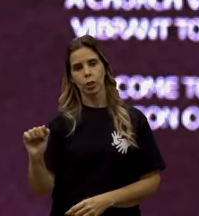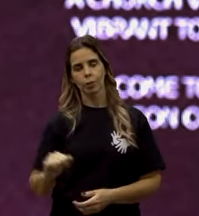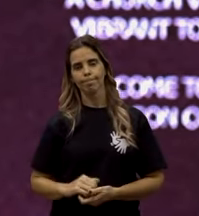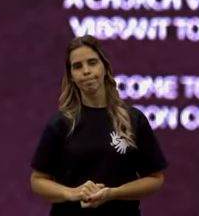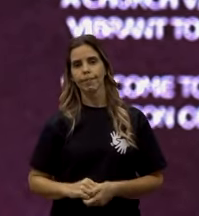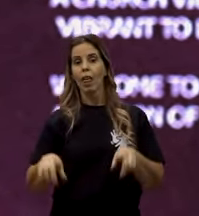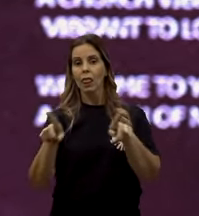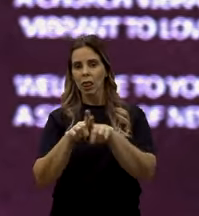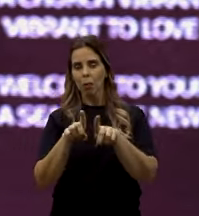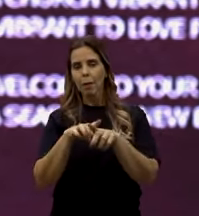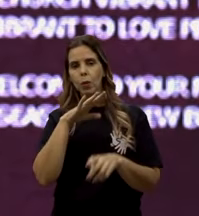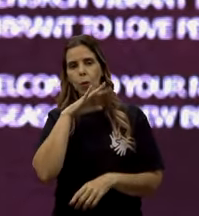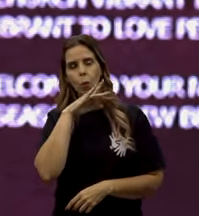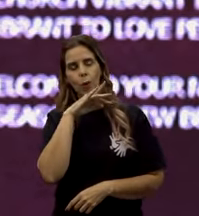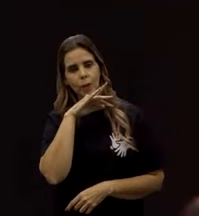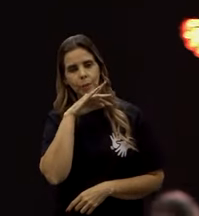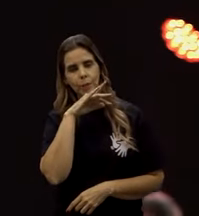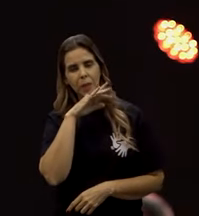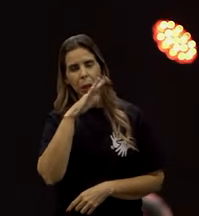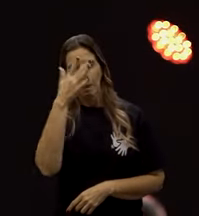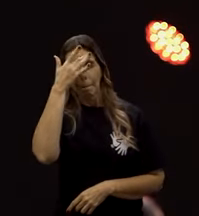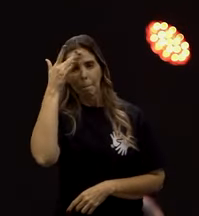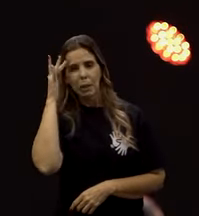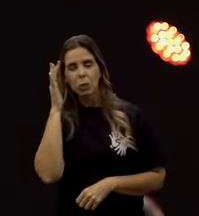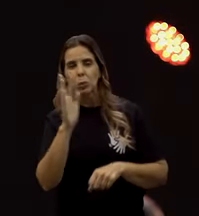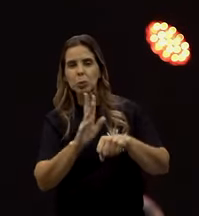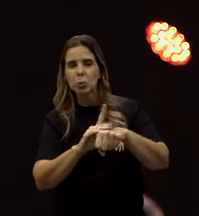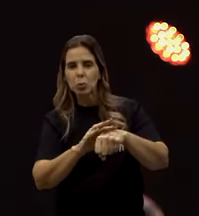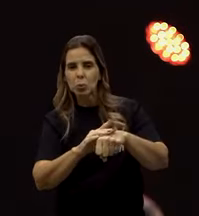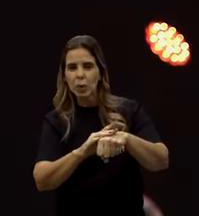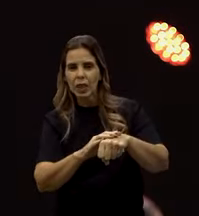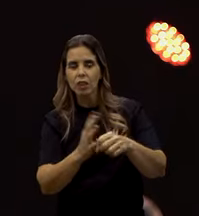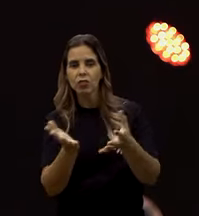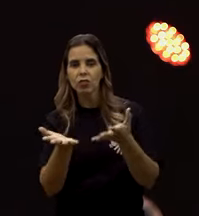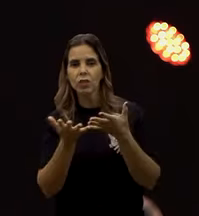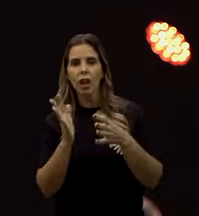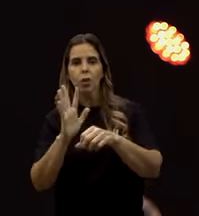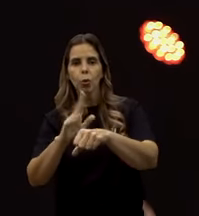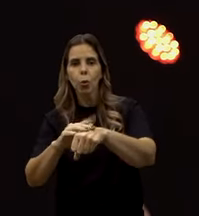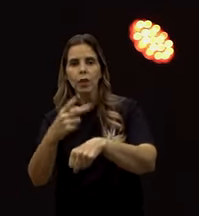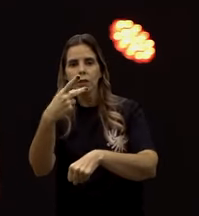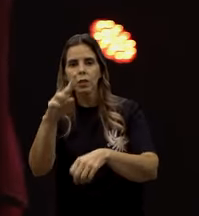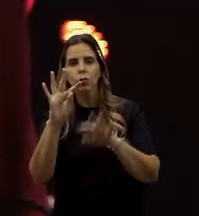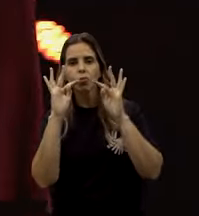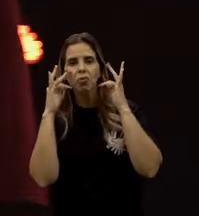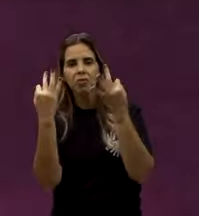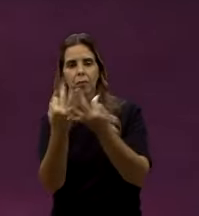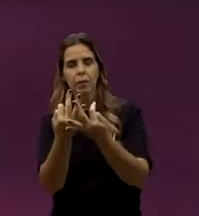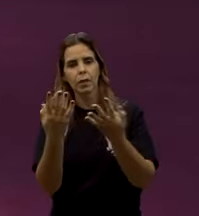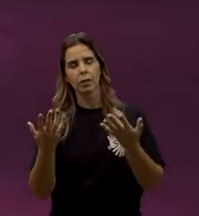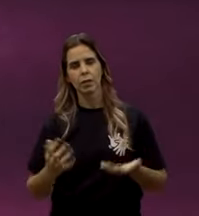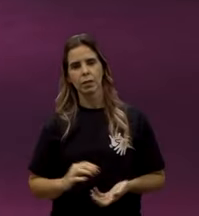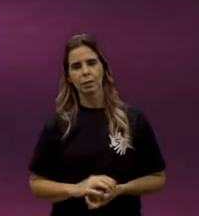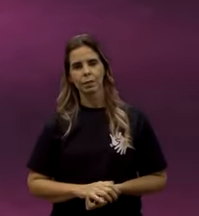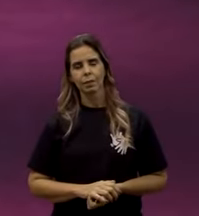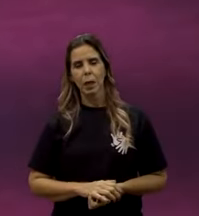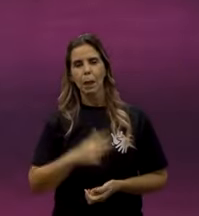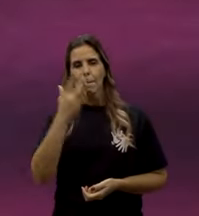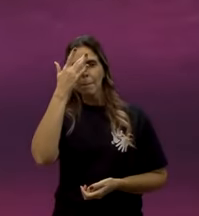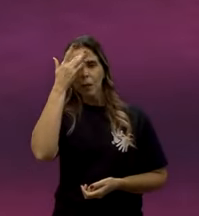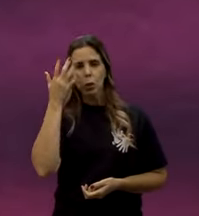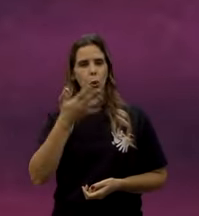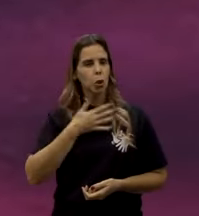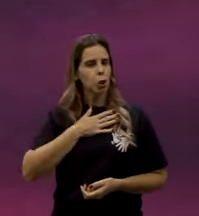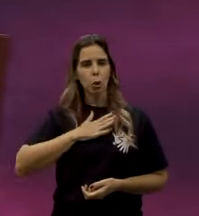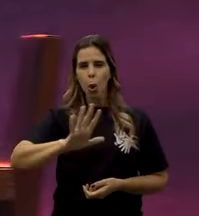o tanto de gente que tá doente quer adoecer a tua casa e a tua família oo gente que nunca gostou da gente só